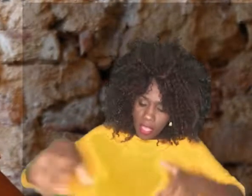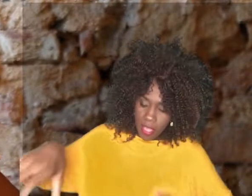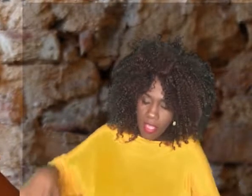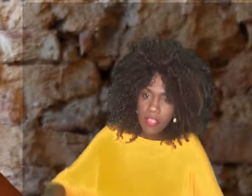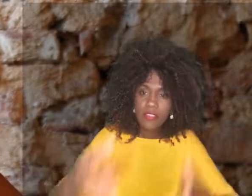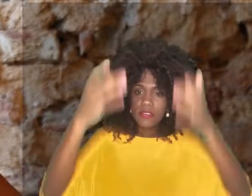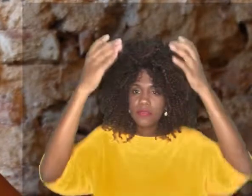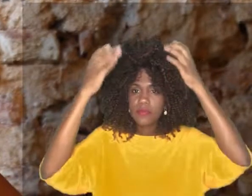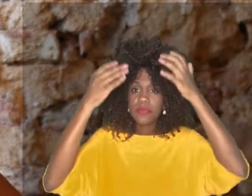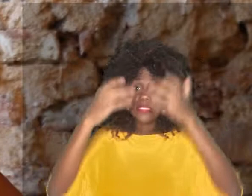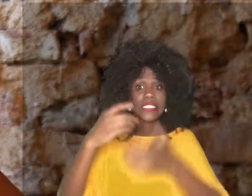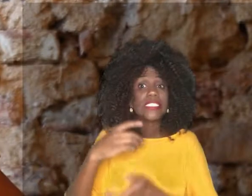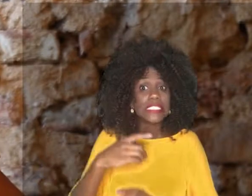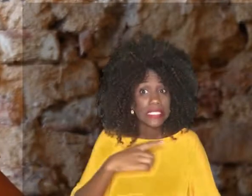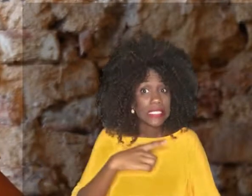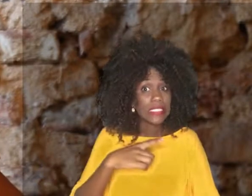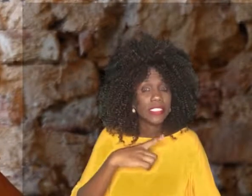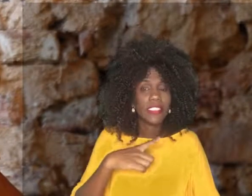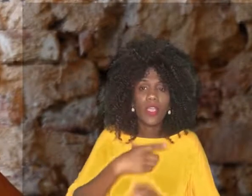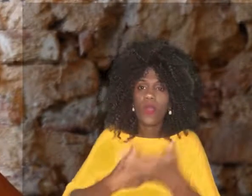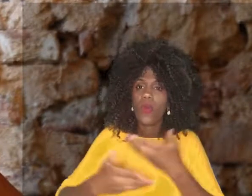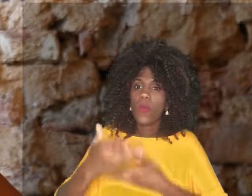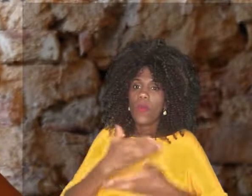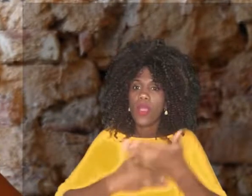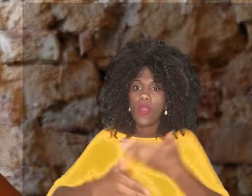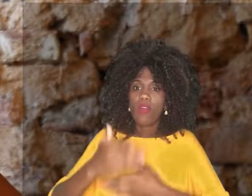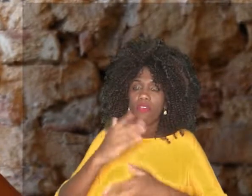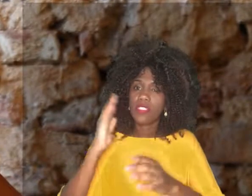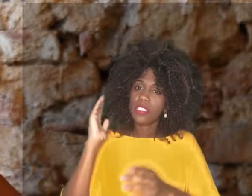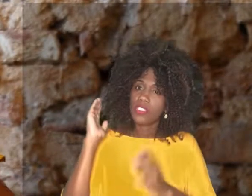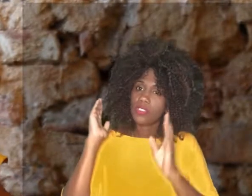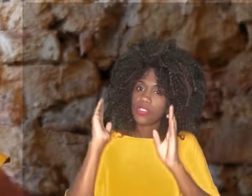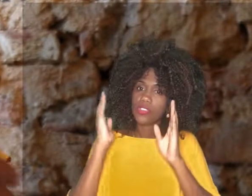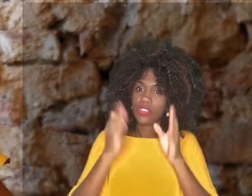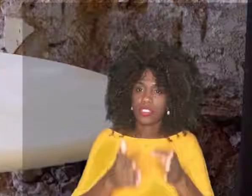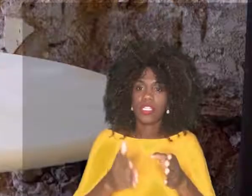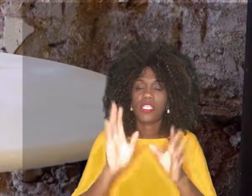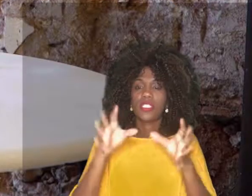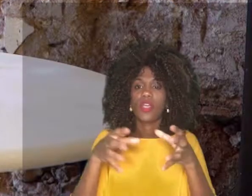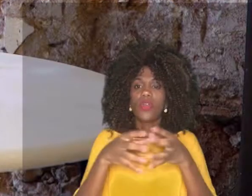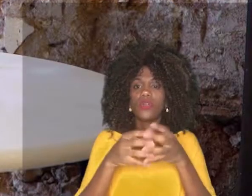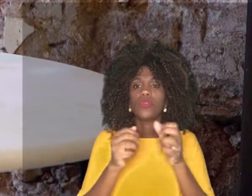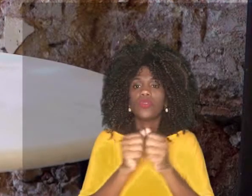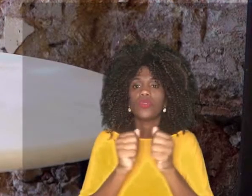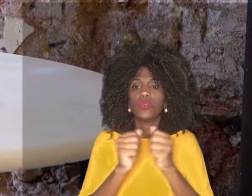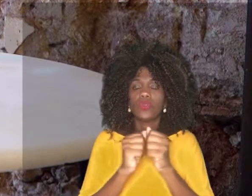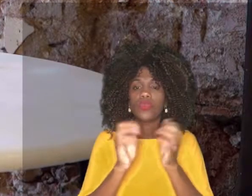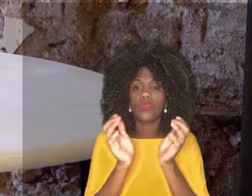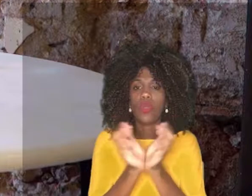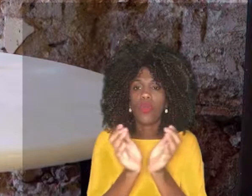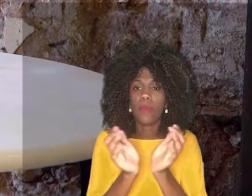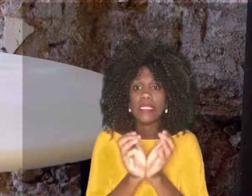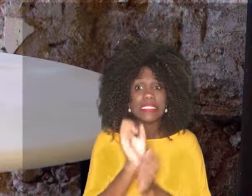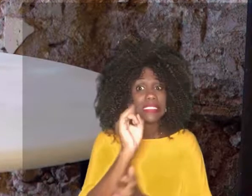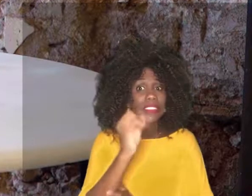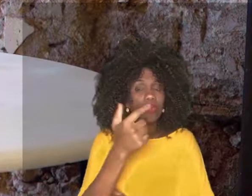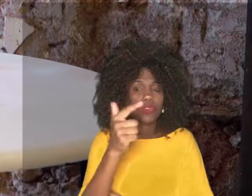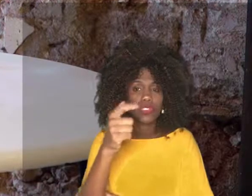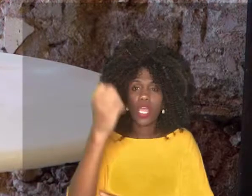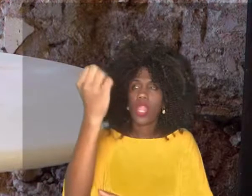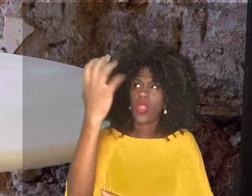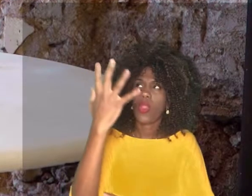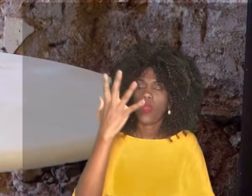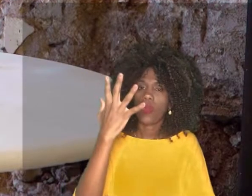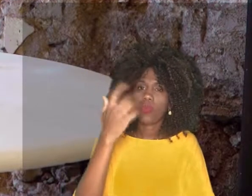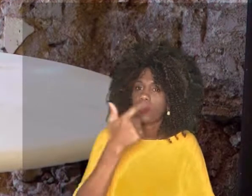e havia uma convivência direta com a comunidade. Nas noites que não tinha luz, né,